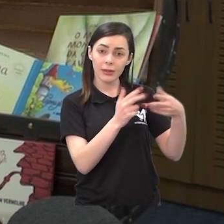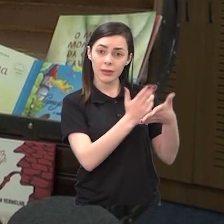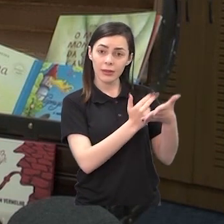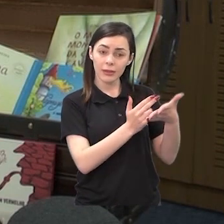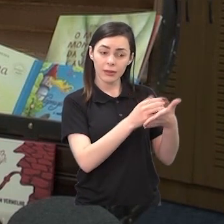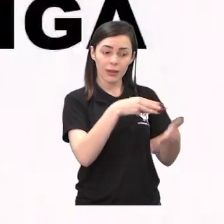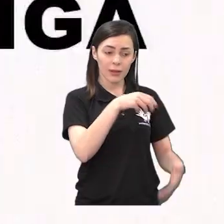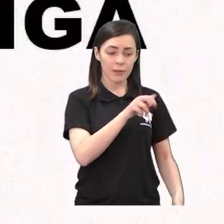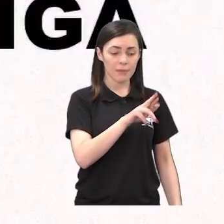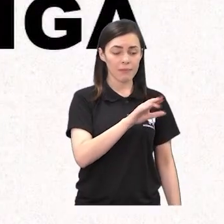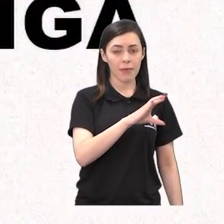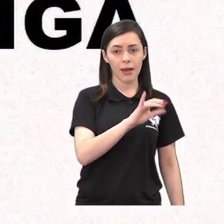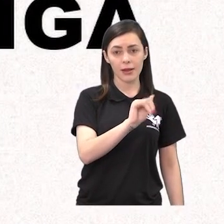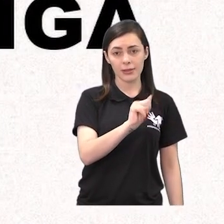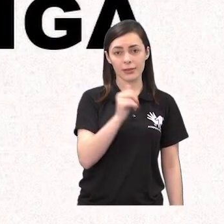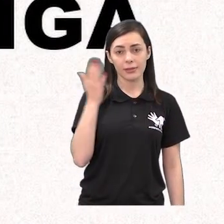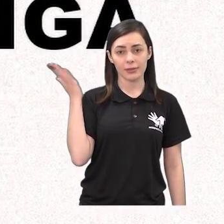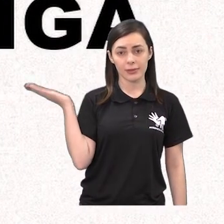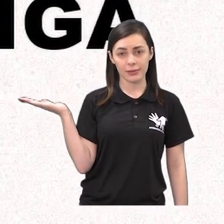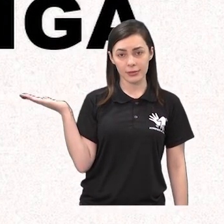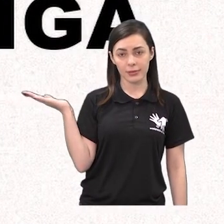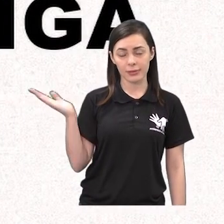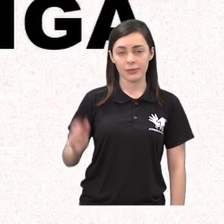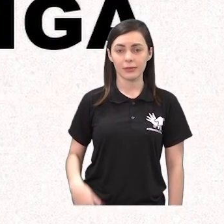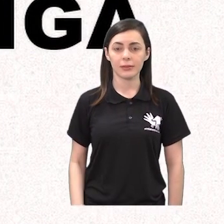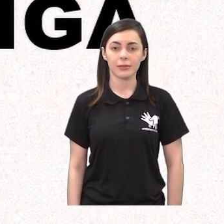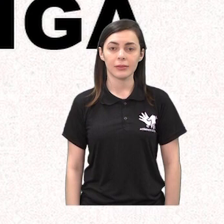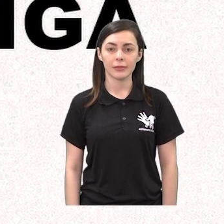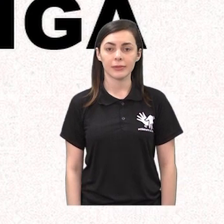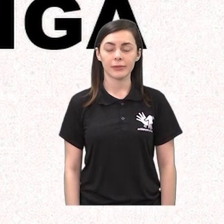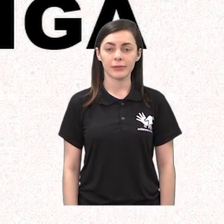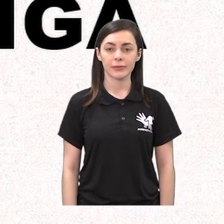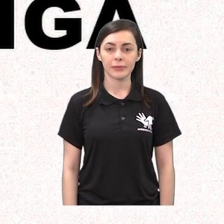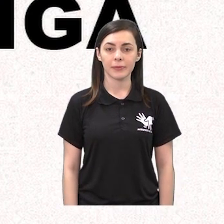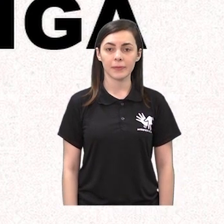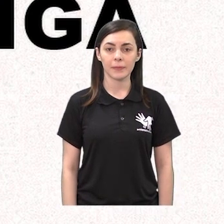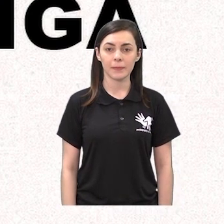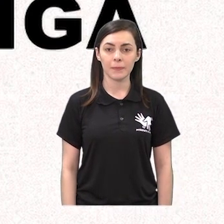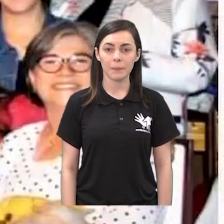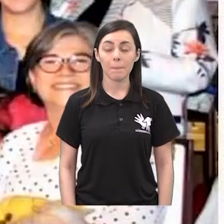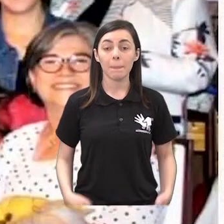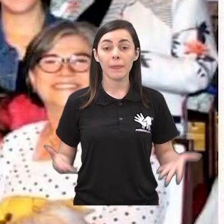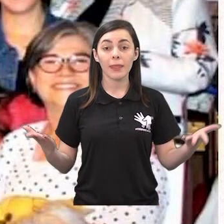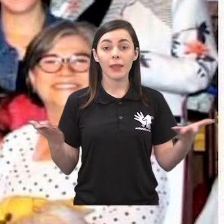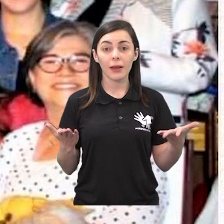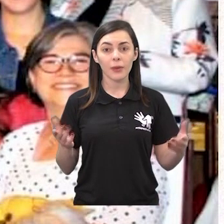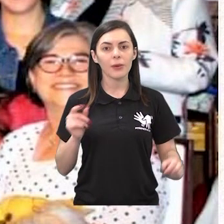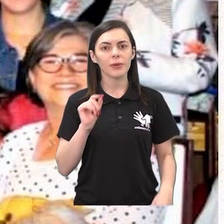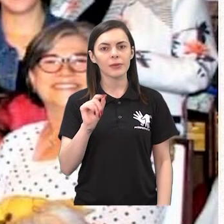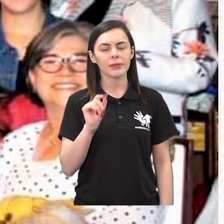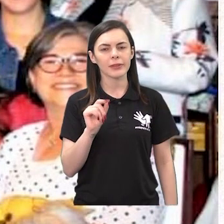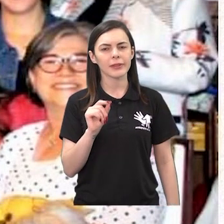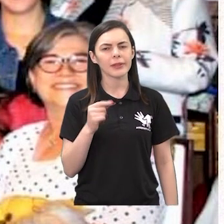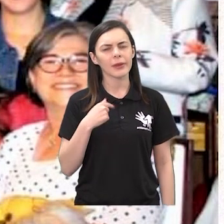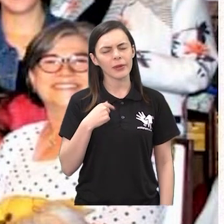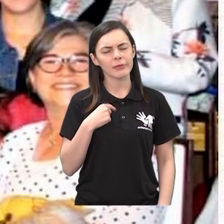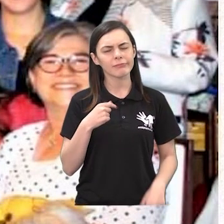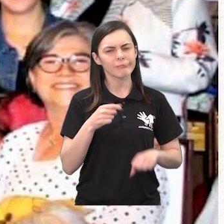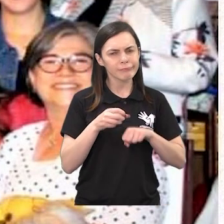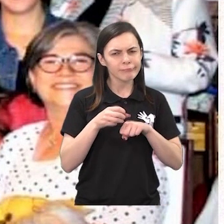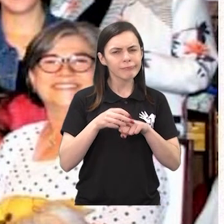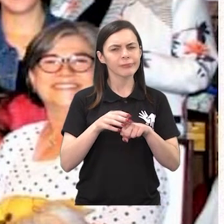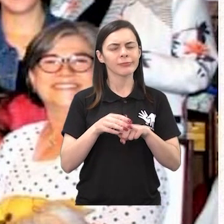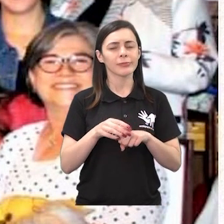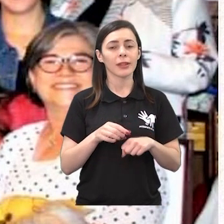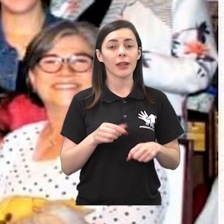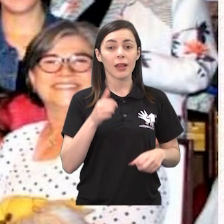nós estamos vendo ali. Então, ela é a ilustradora do Ari Areia. Agora, eu quero reforçar com vocês uma